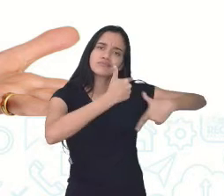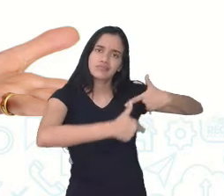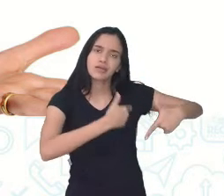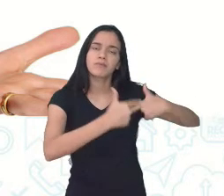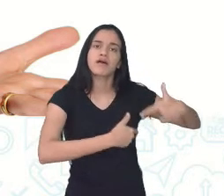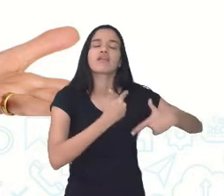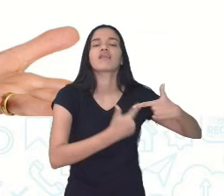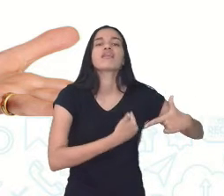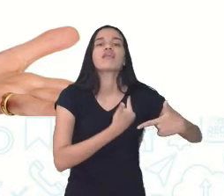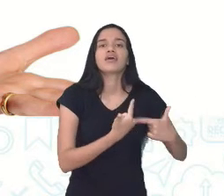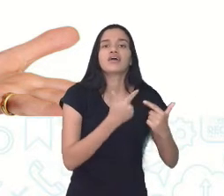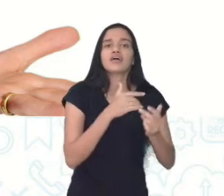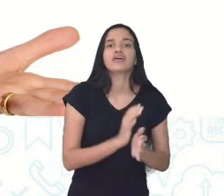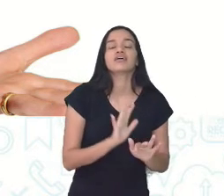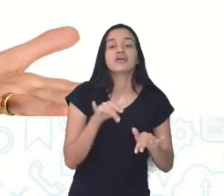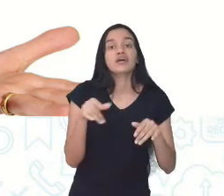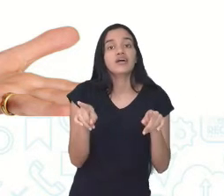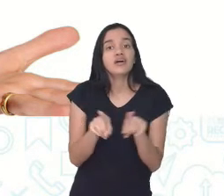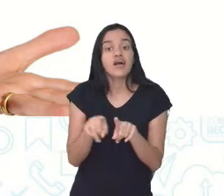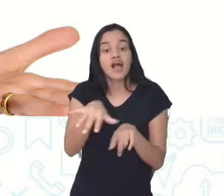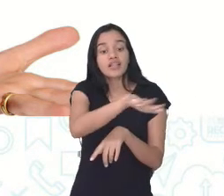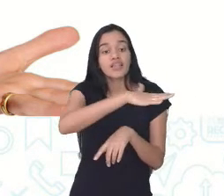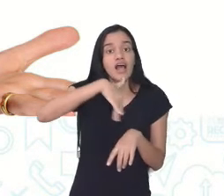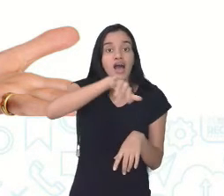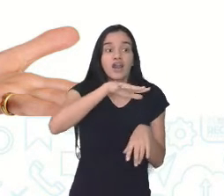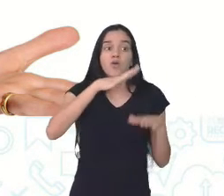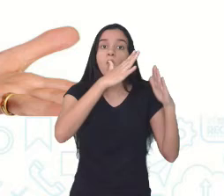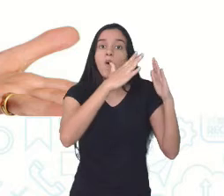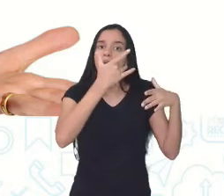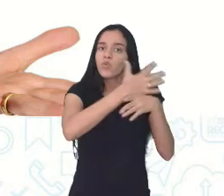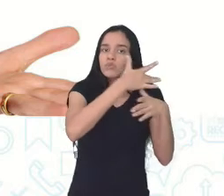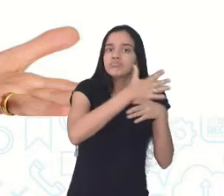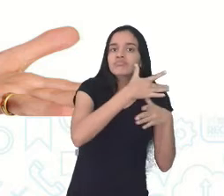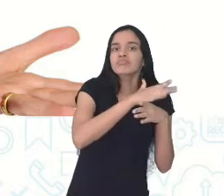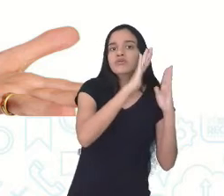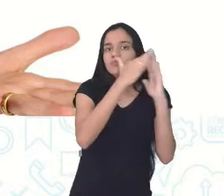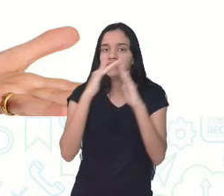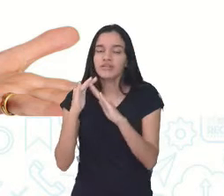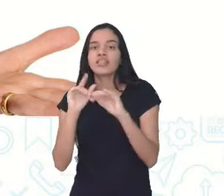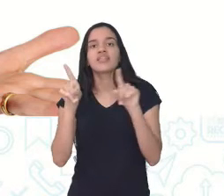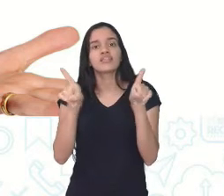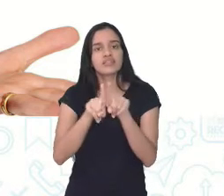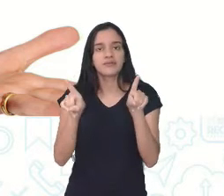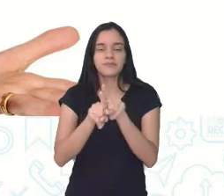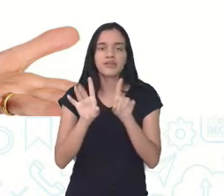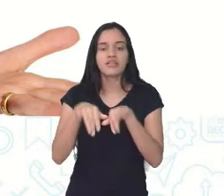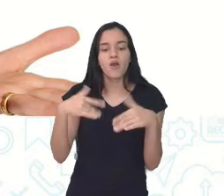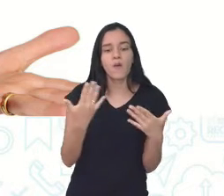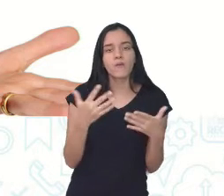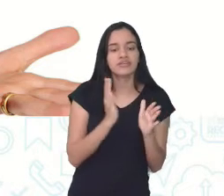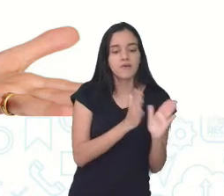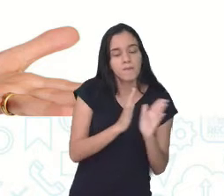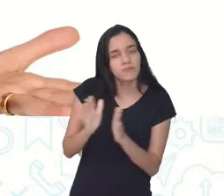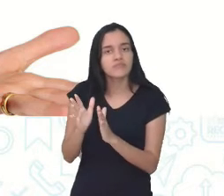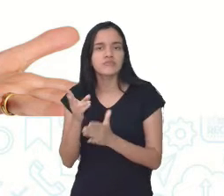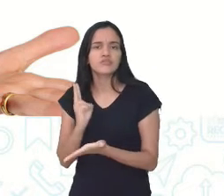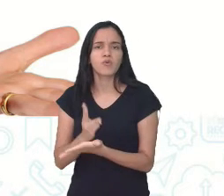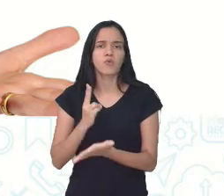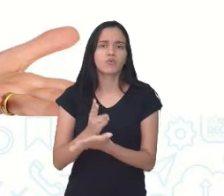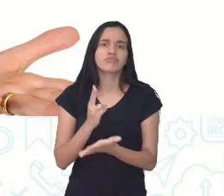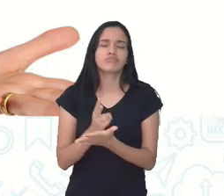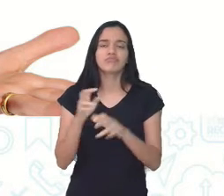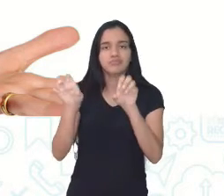de cana-de-açúcar ou nas áreas mais urbanas também, né? Então, esse processo ainda continuou